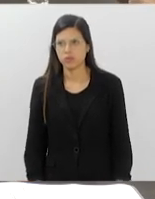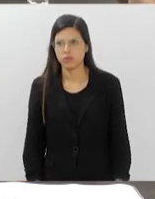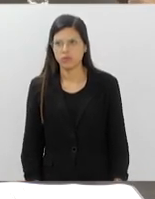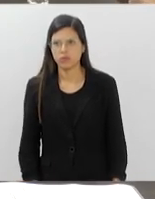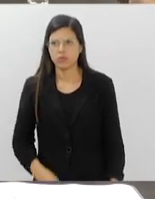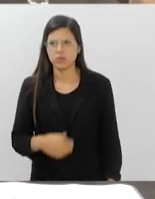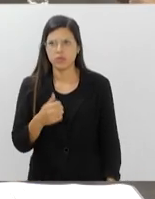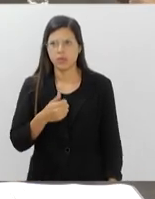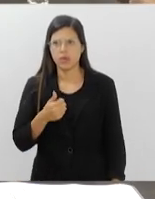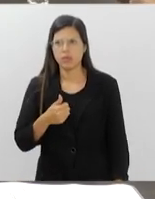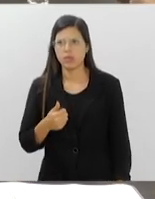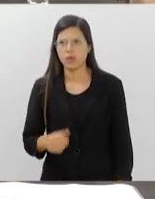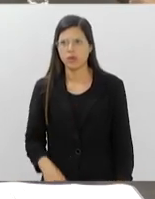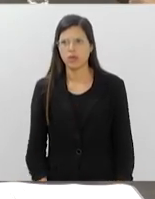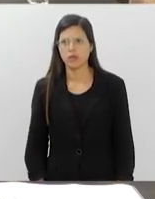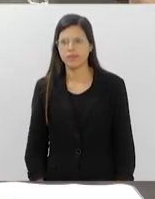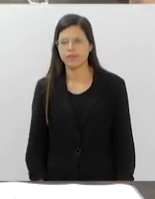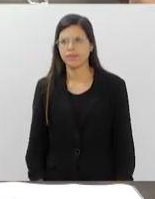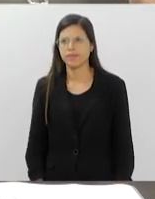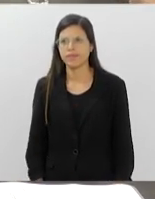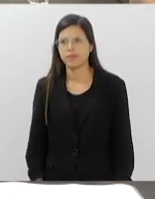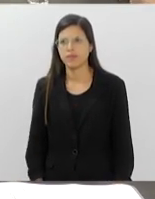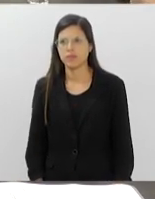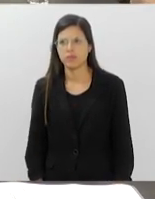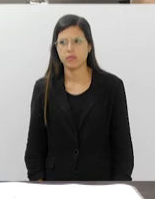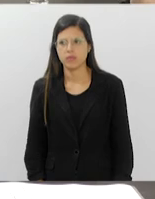primeira ainda. Vai entrar em emenda em plenário.